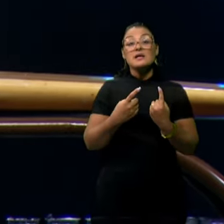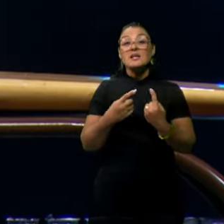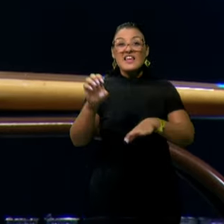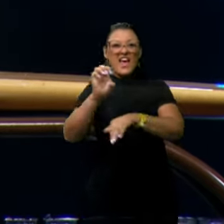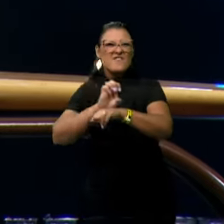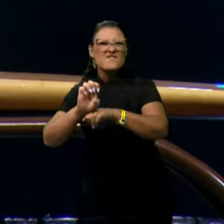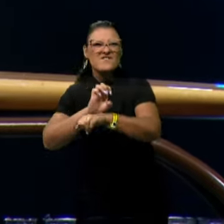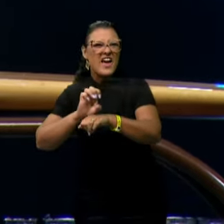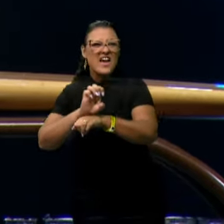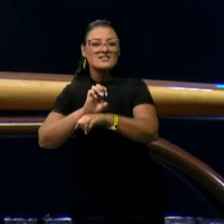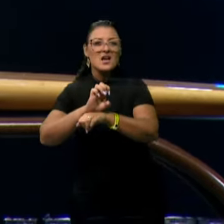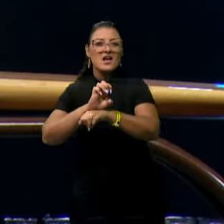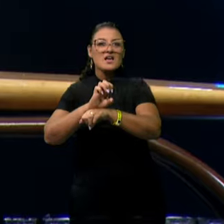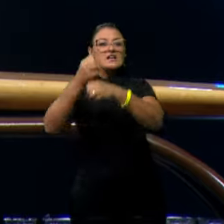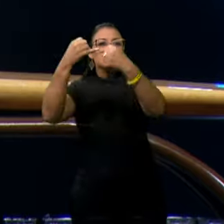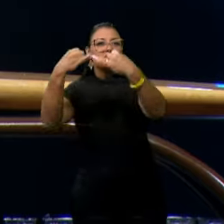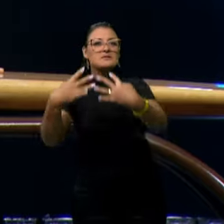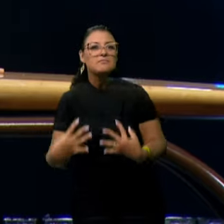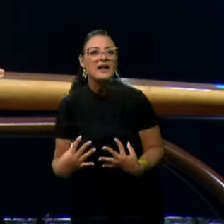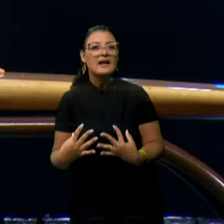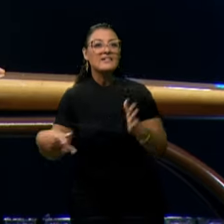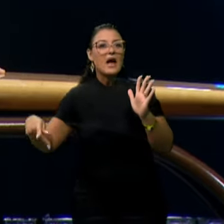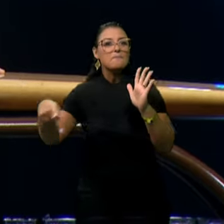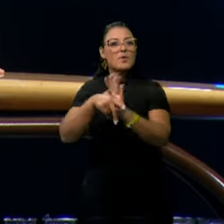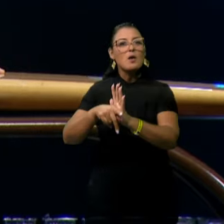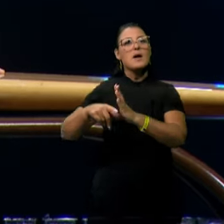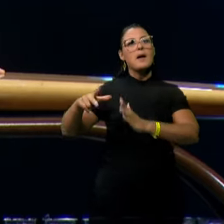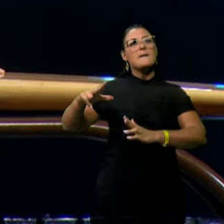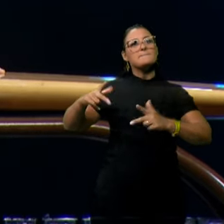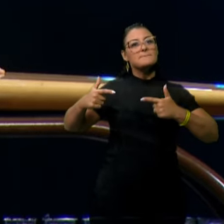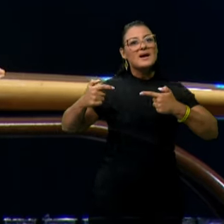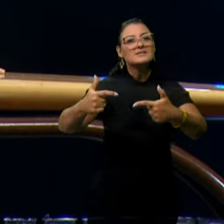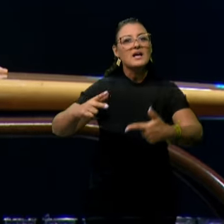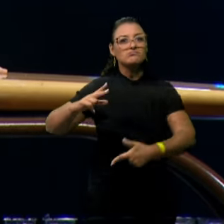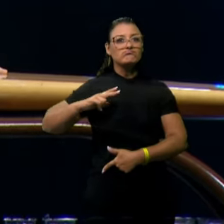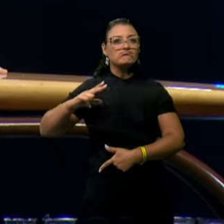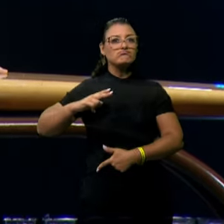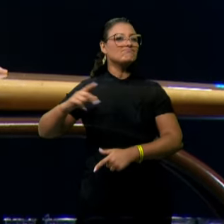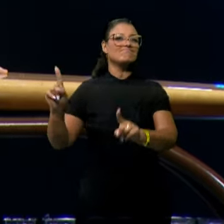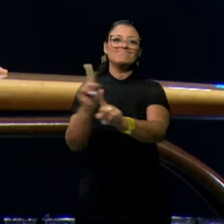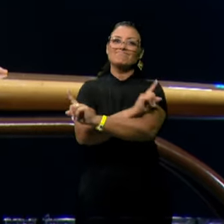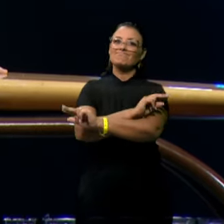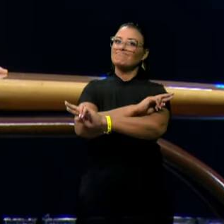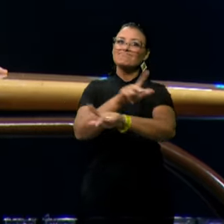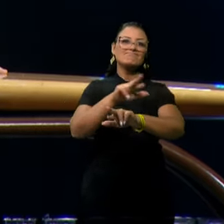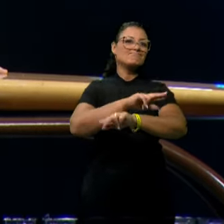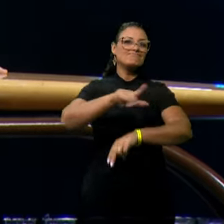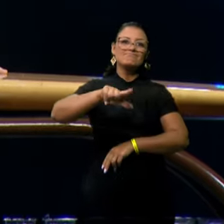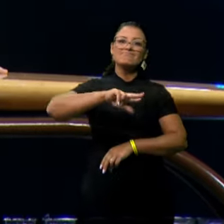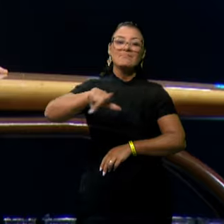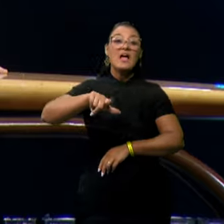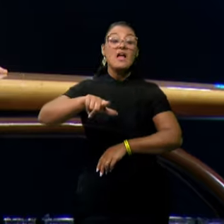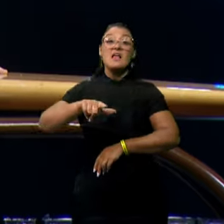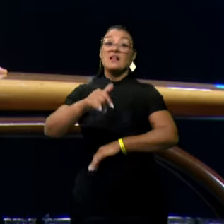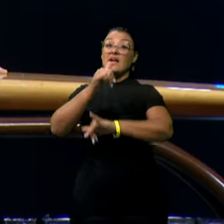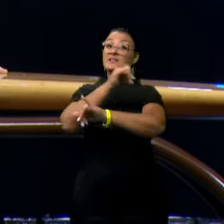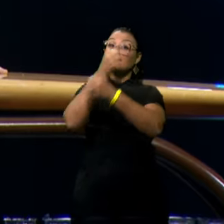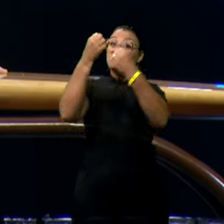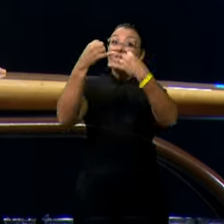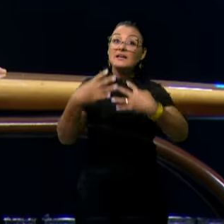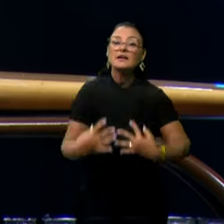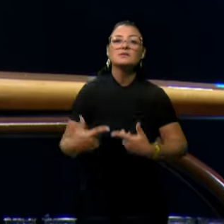batalhas ele tá falando da batalha e o aniversário E é isso que temos que entender porque porque essa